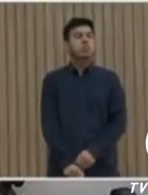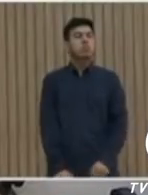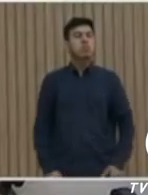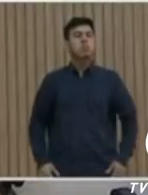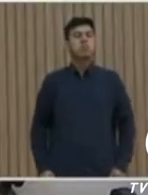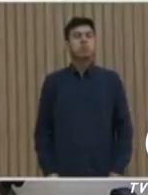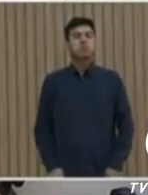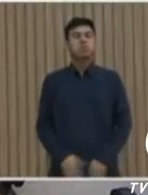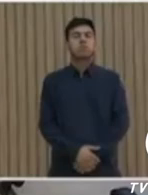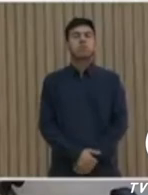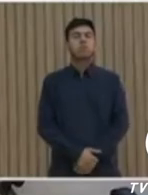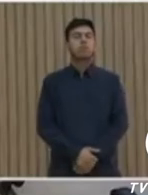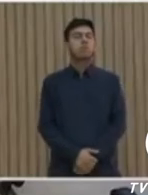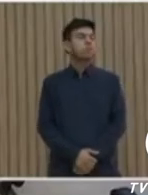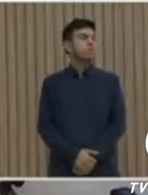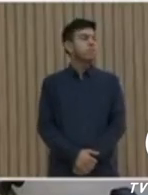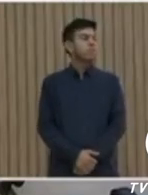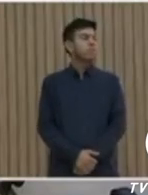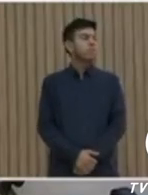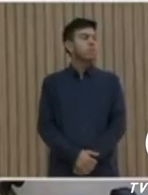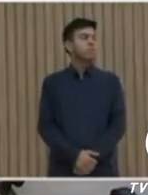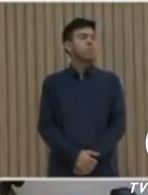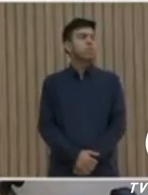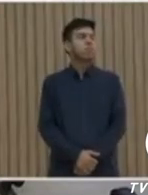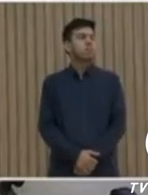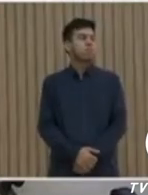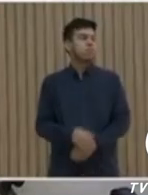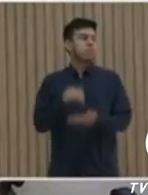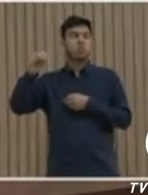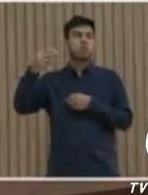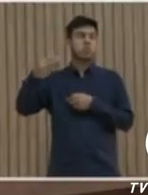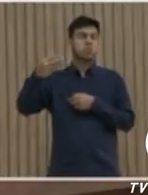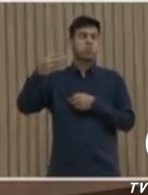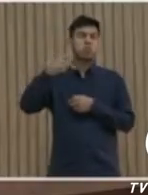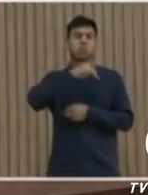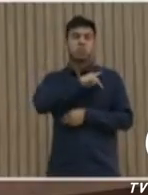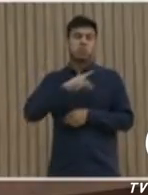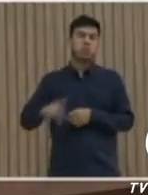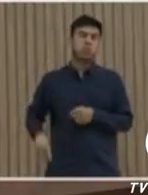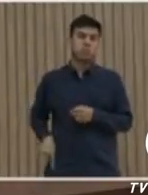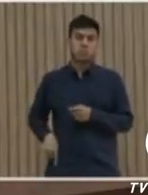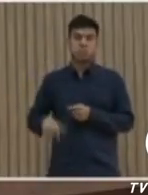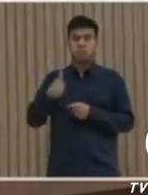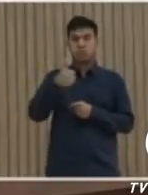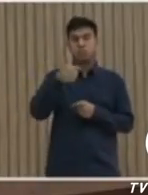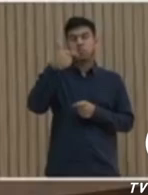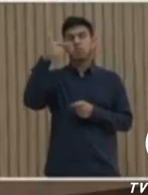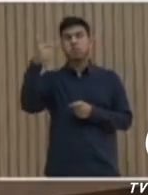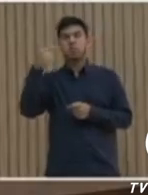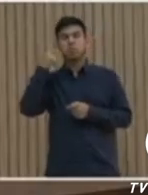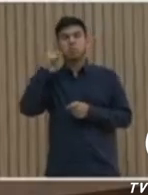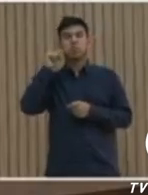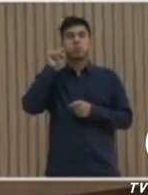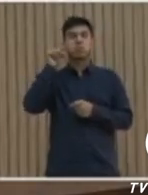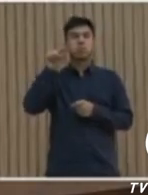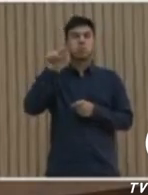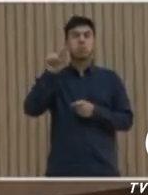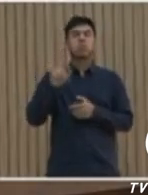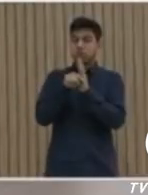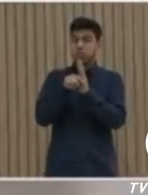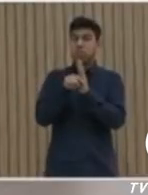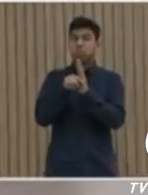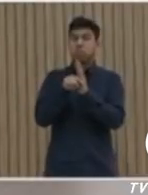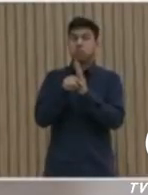vice-prefeito e Prefeito para a próxima legislatura e gestão de 1eo de Janeiro de 2025 a